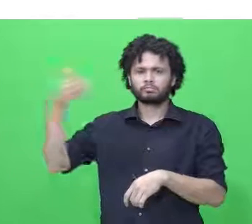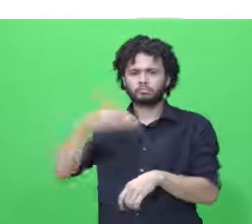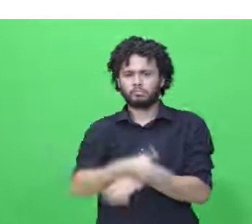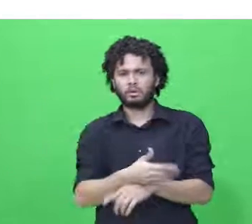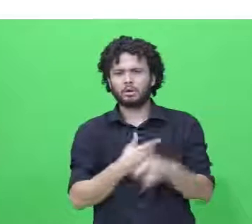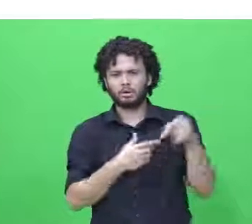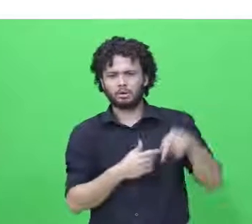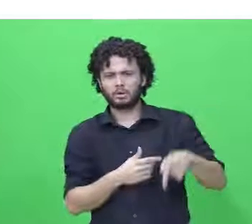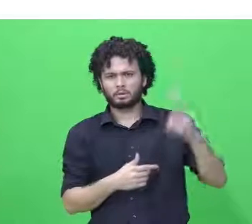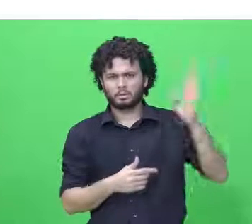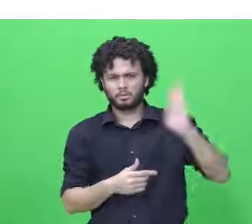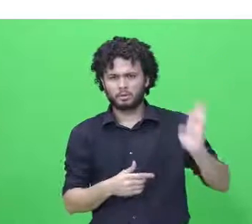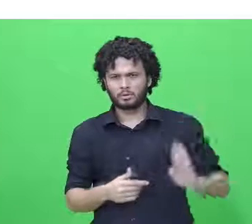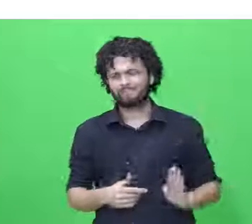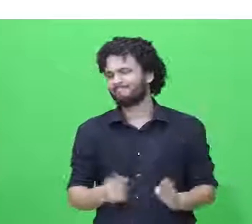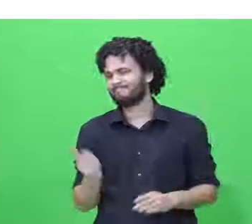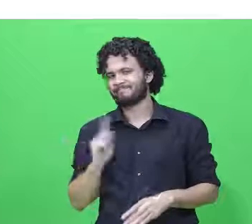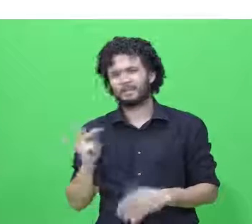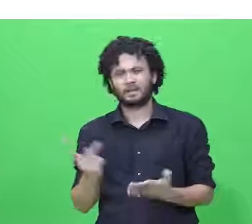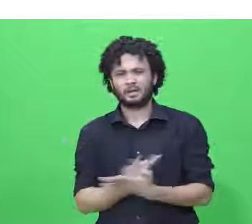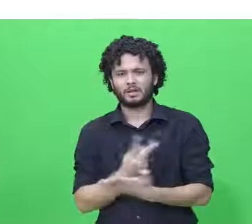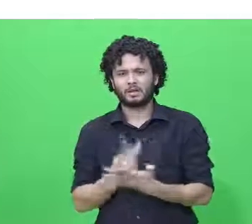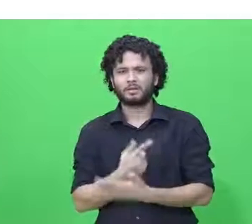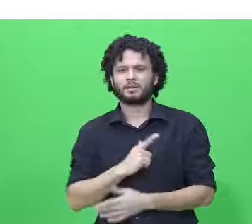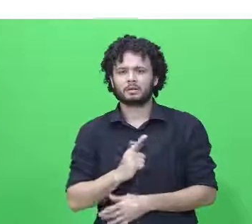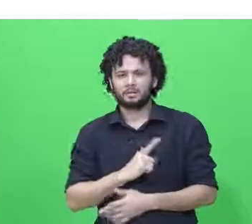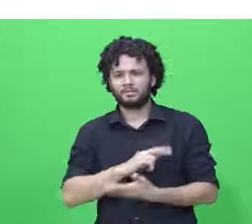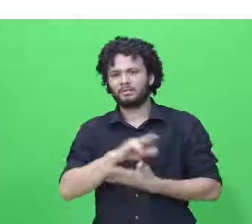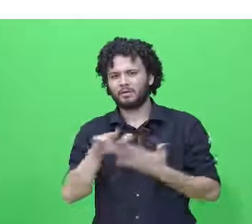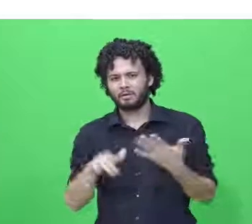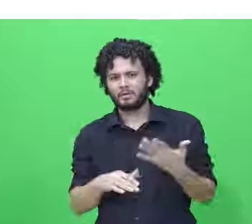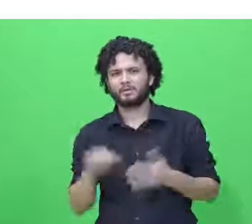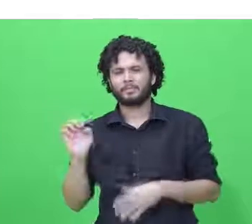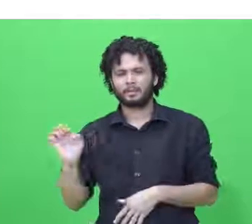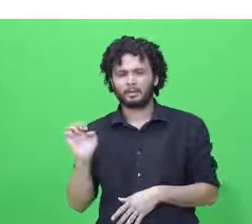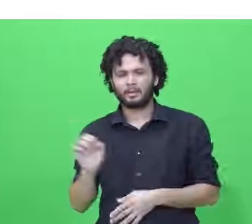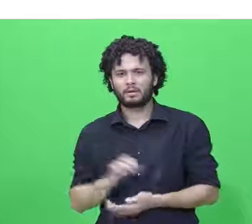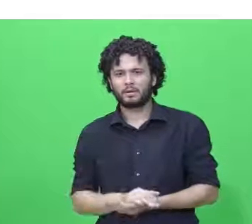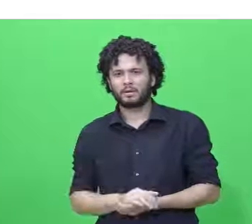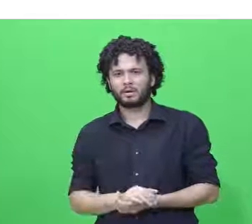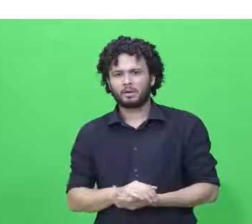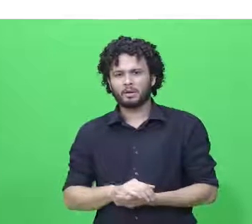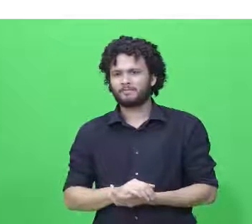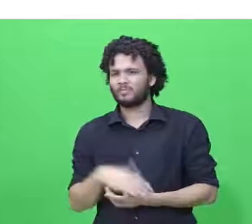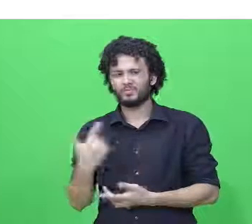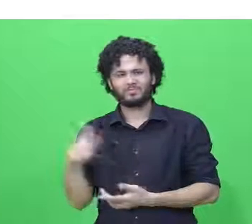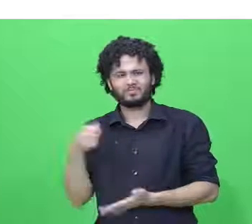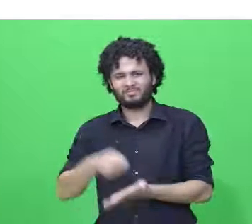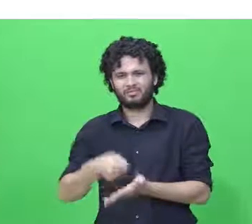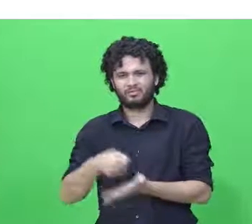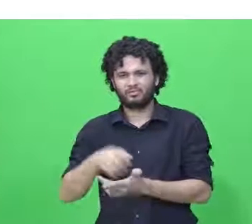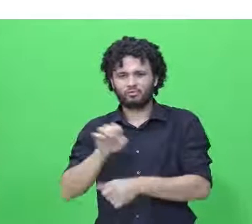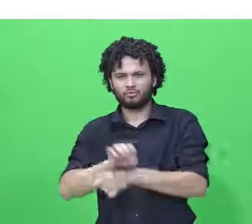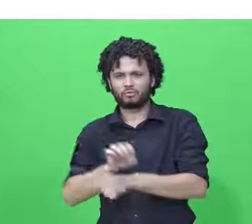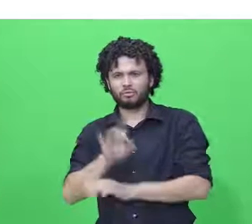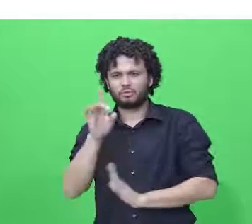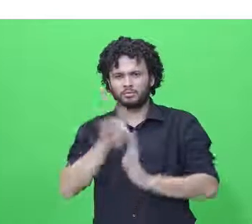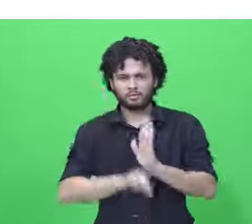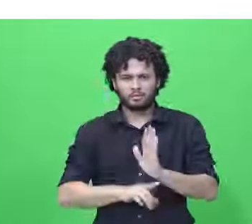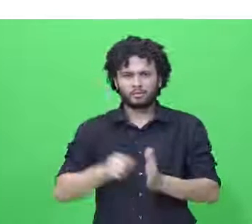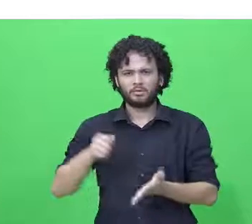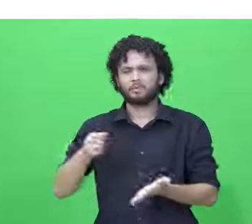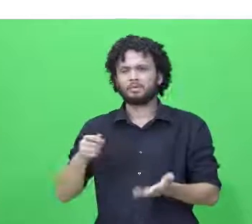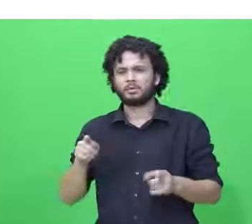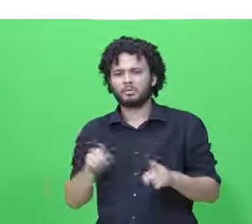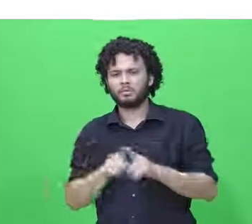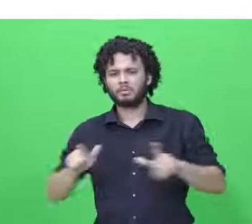país? Não, né? Mesmo porque no Brasil existiam os estrangeiros. Letra E, desobriga ao Estado quanto aos direitos e deveres da